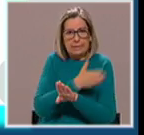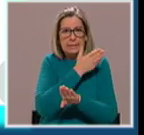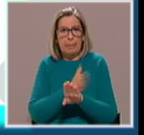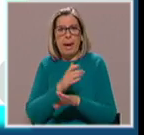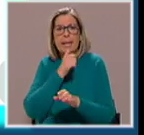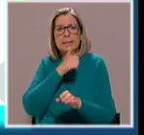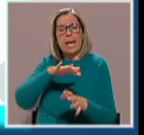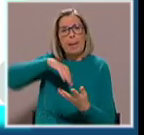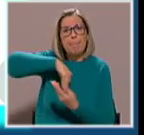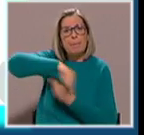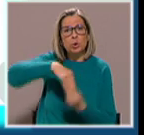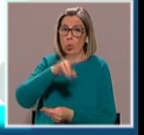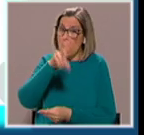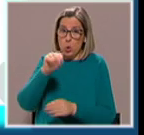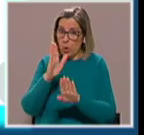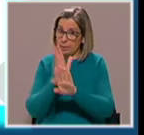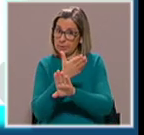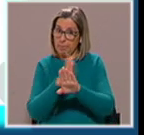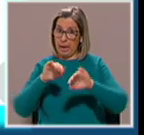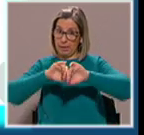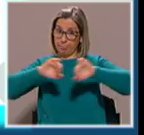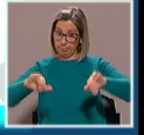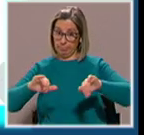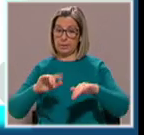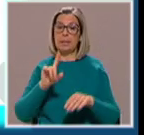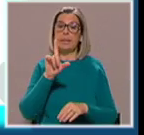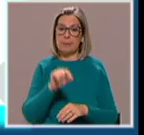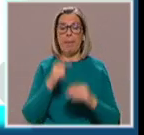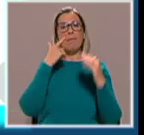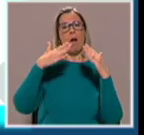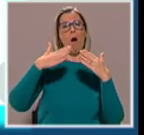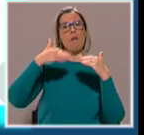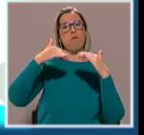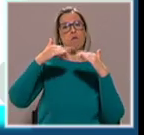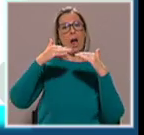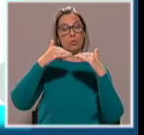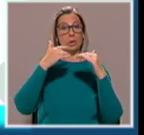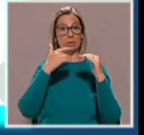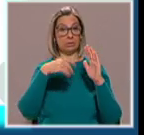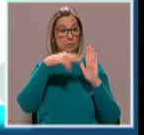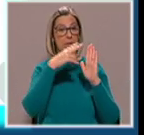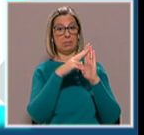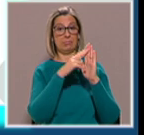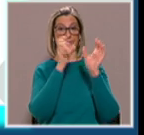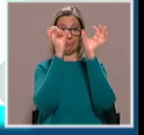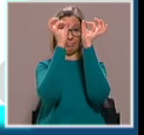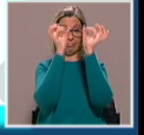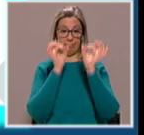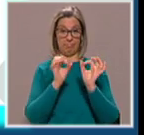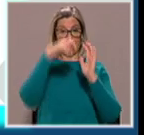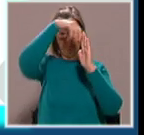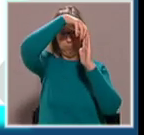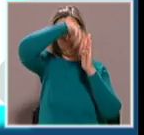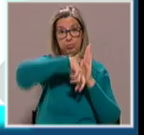Além disto, ainda temos também outras estruturas que são as válvulas, como vimos no vídeo. As válvulas, então, impedem o refluxo de